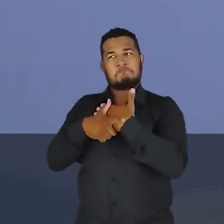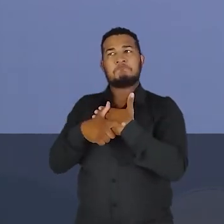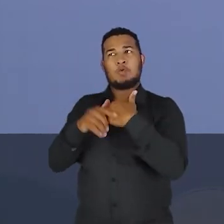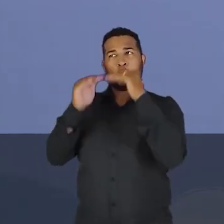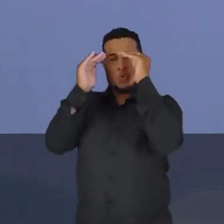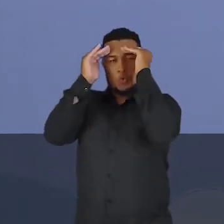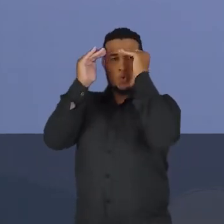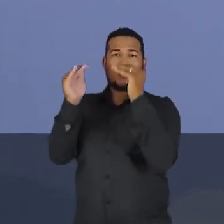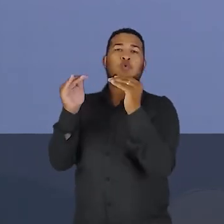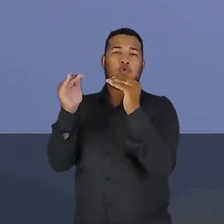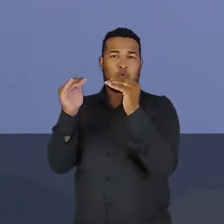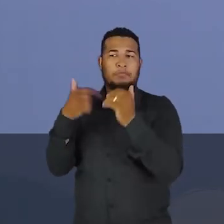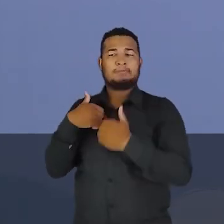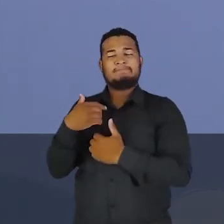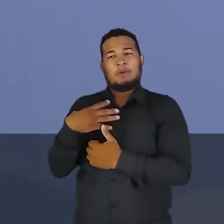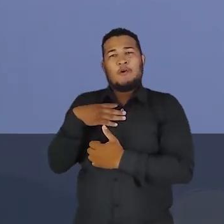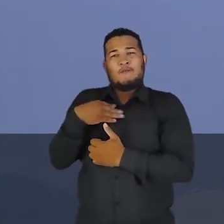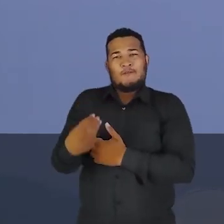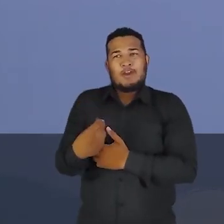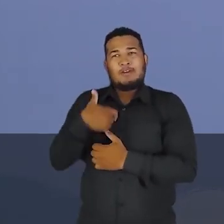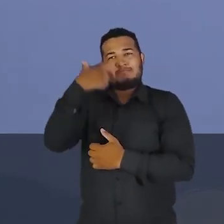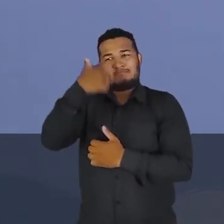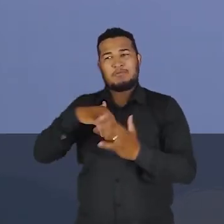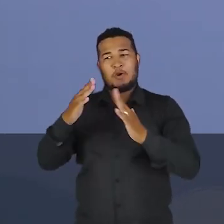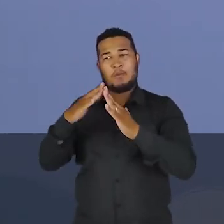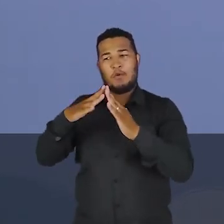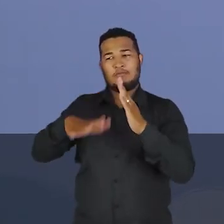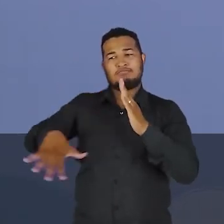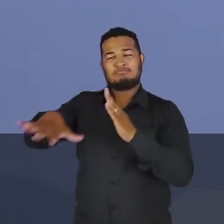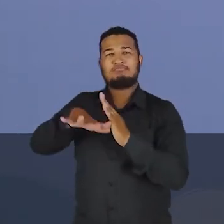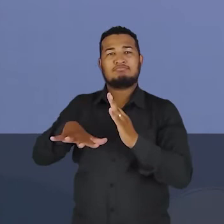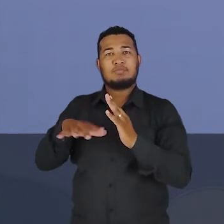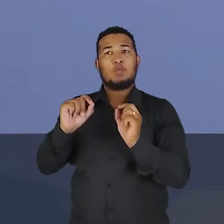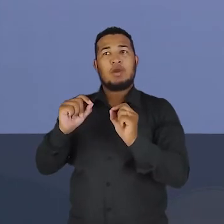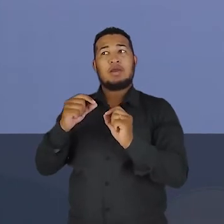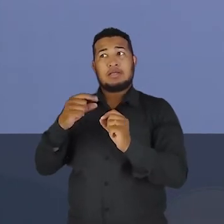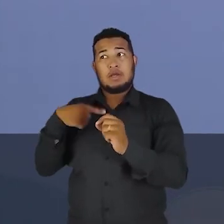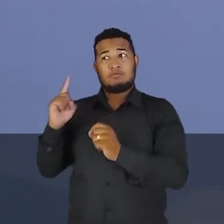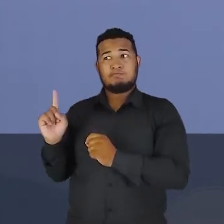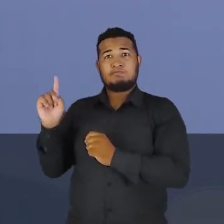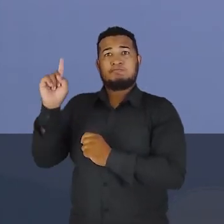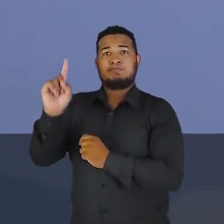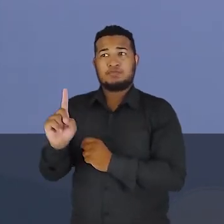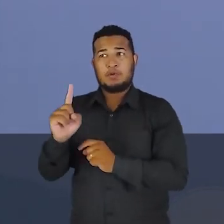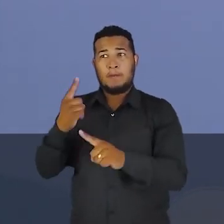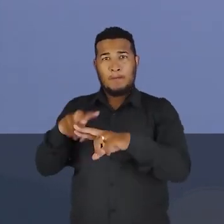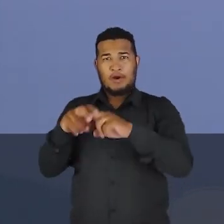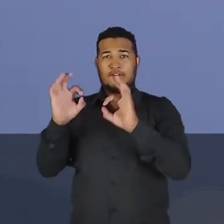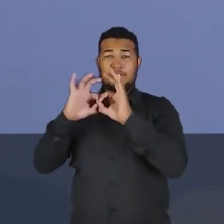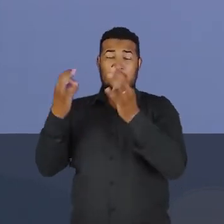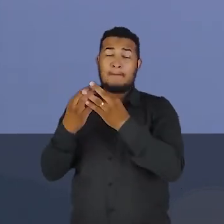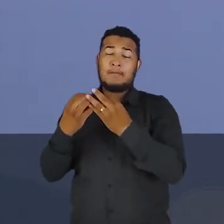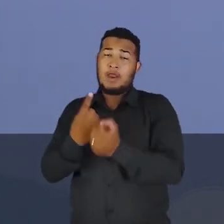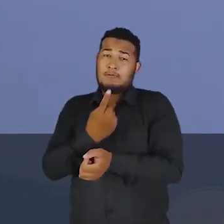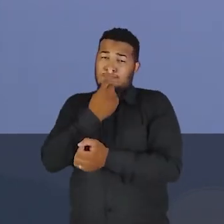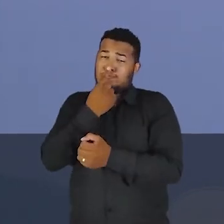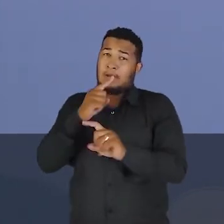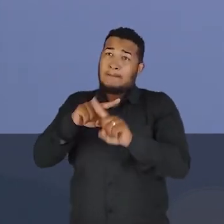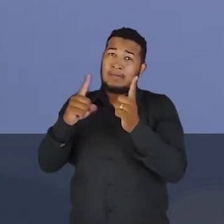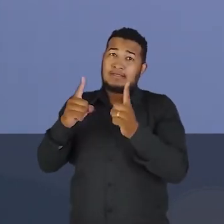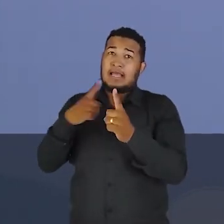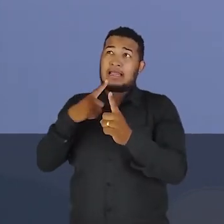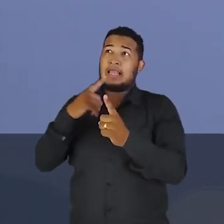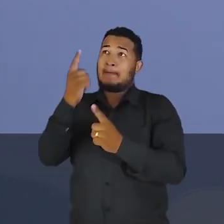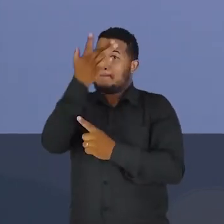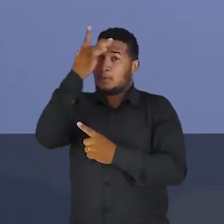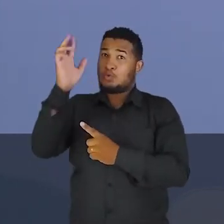como filho, como menor, como morador numa casa que me acolhe, porque eu pertenço a essa família, mas que existe um